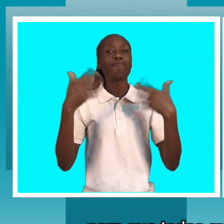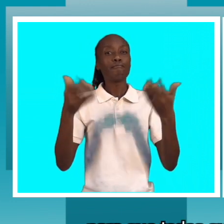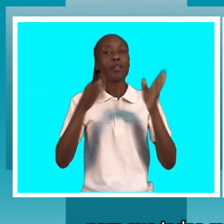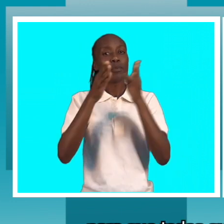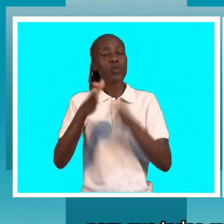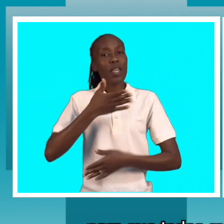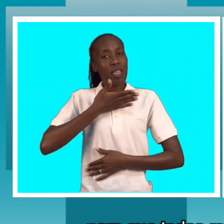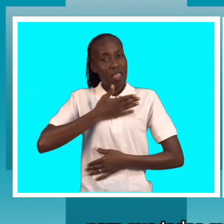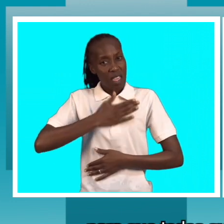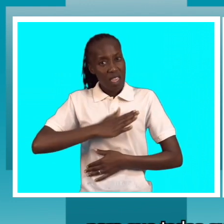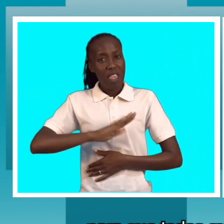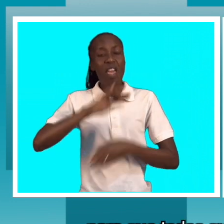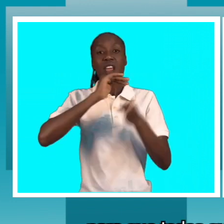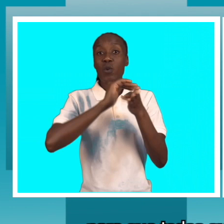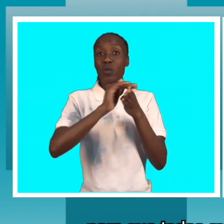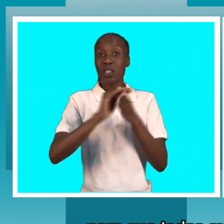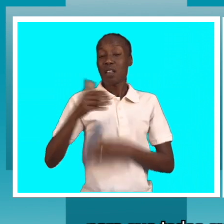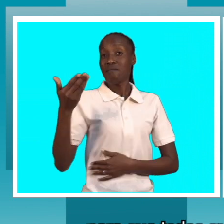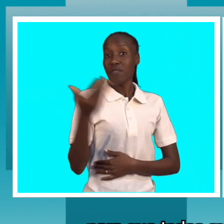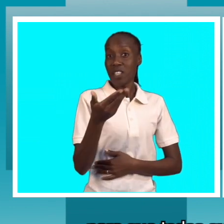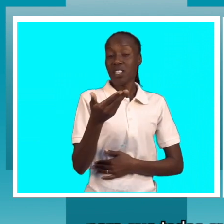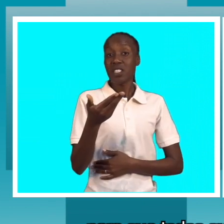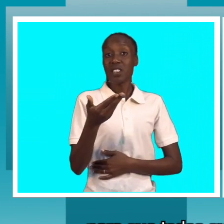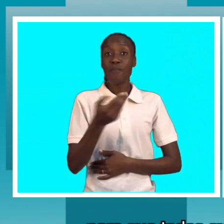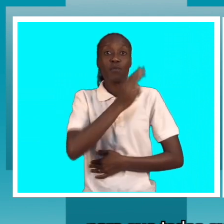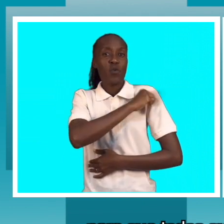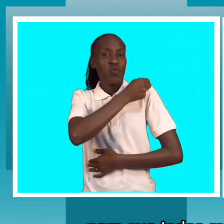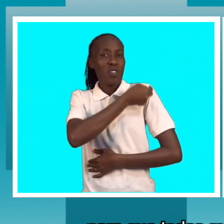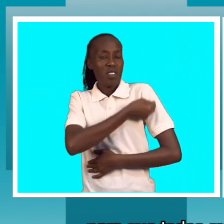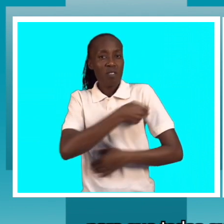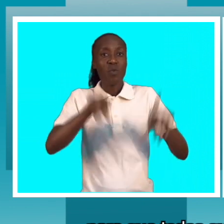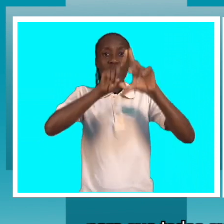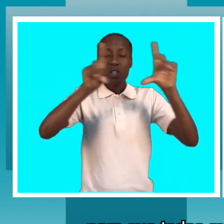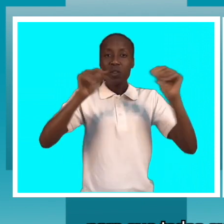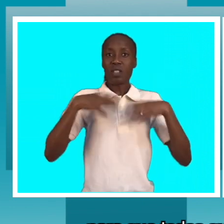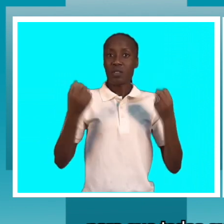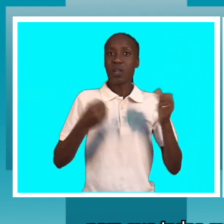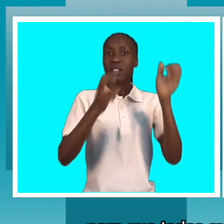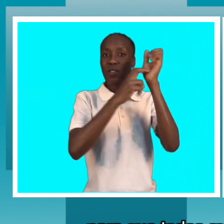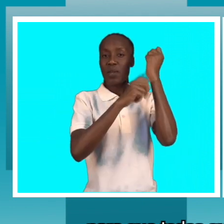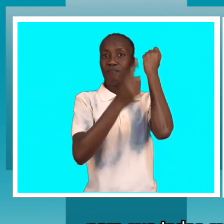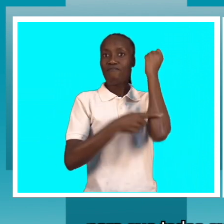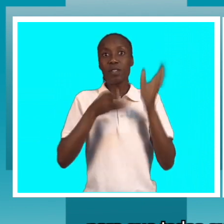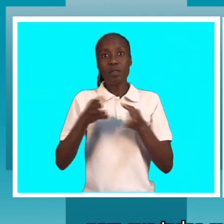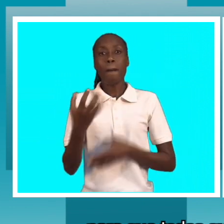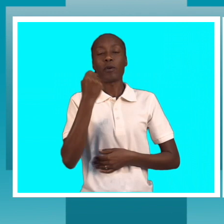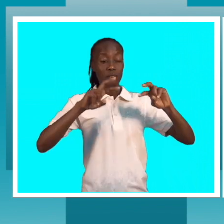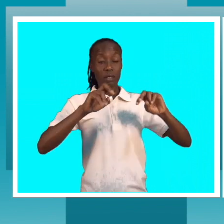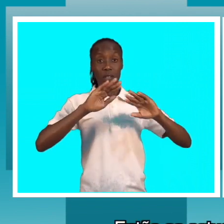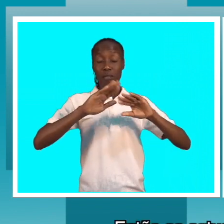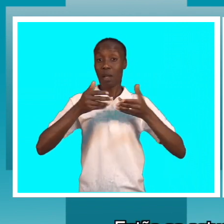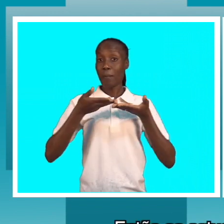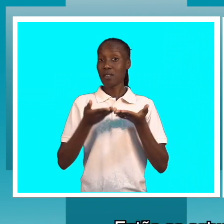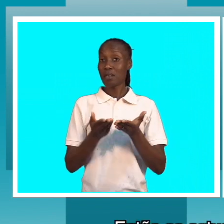precisam de usar esses serviços de saúde sexual e reprodutiva possam ter acesso.